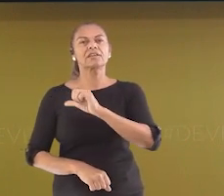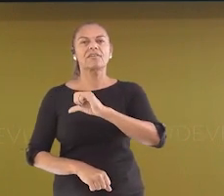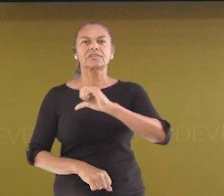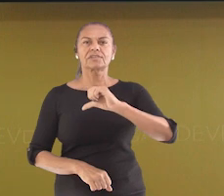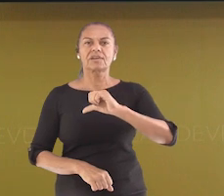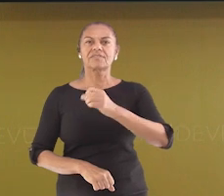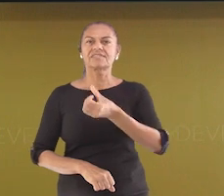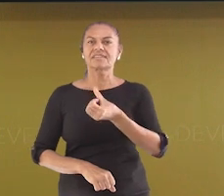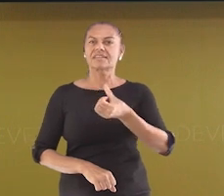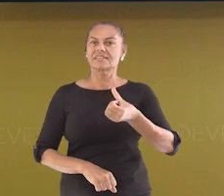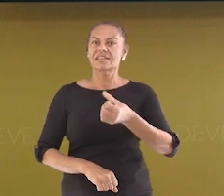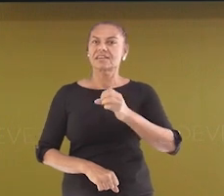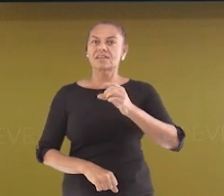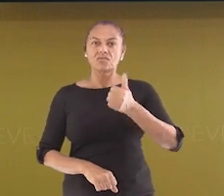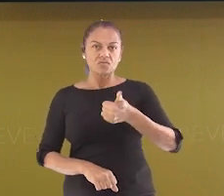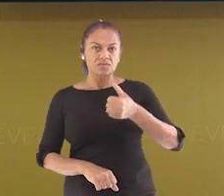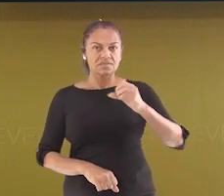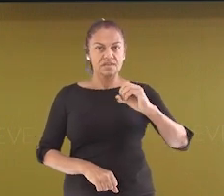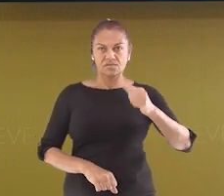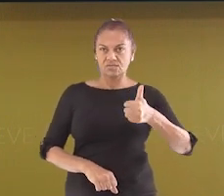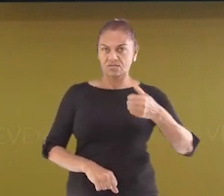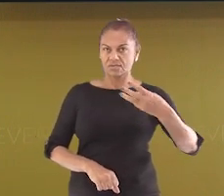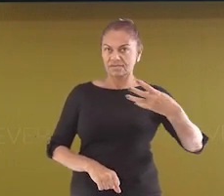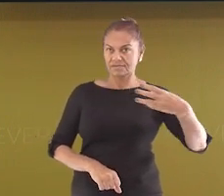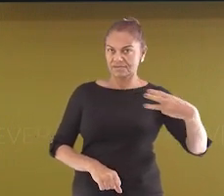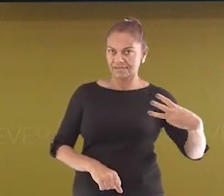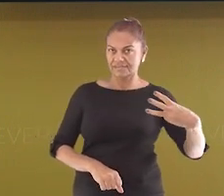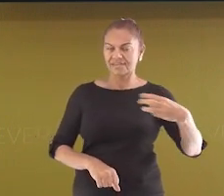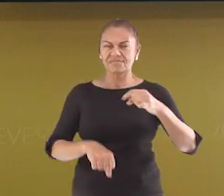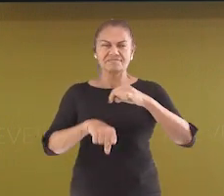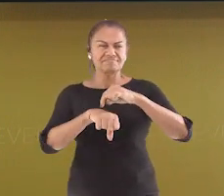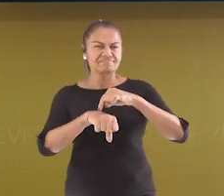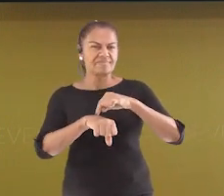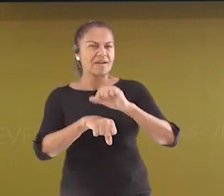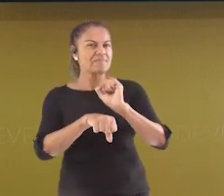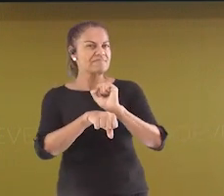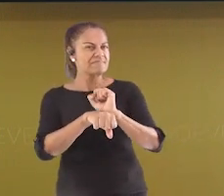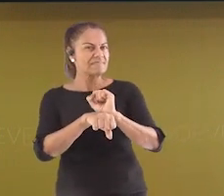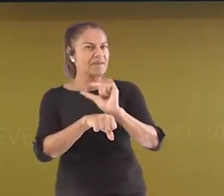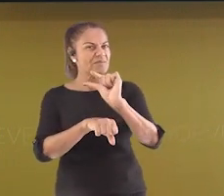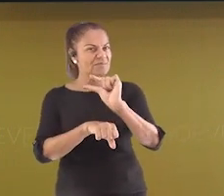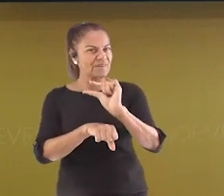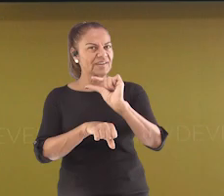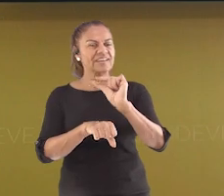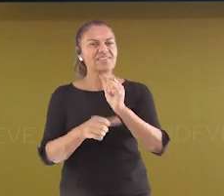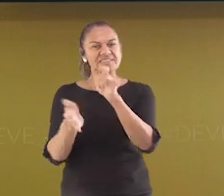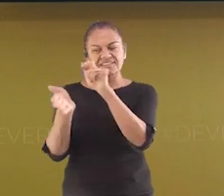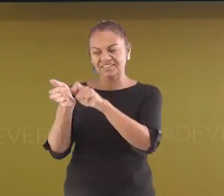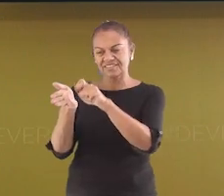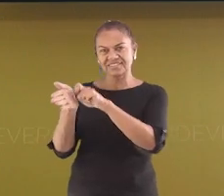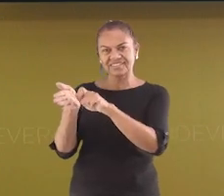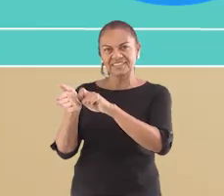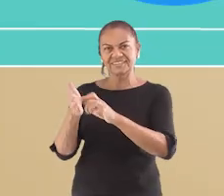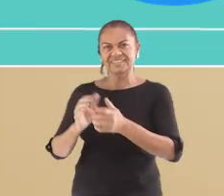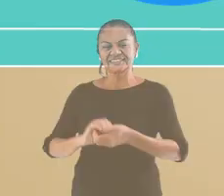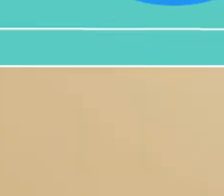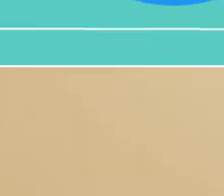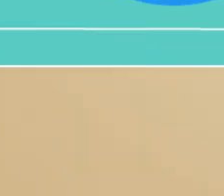O 27 99 66 101 43. Vou dar um tempinho para vocês copiarem.